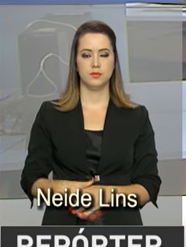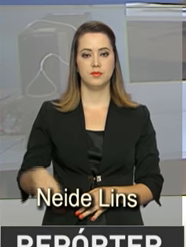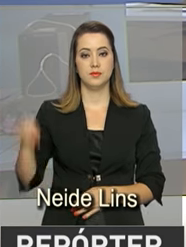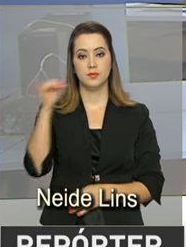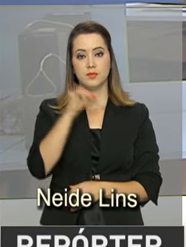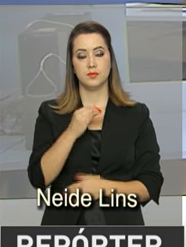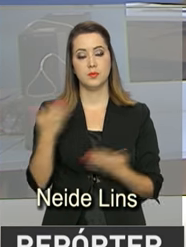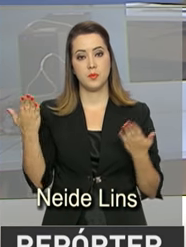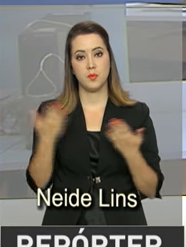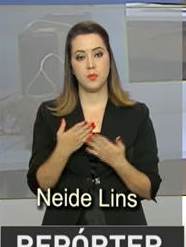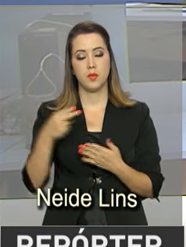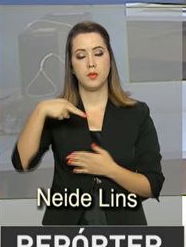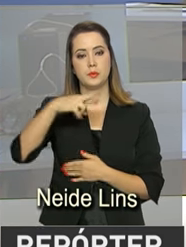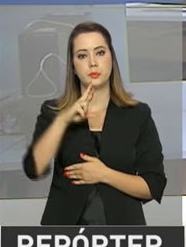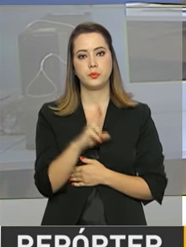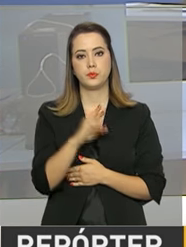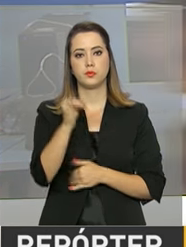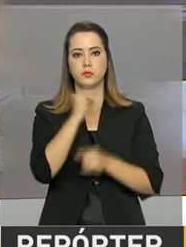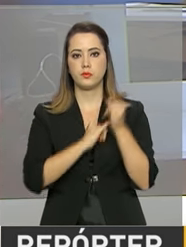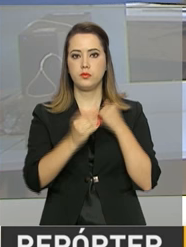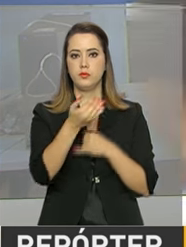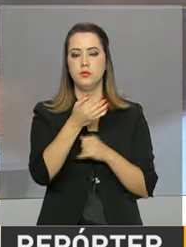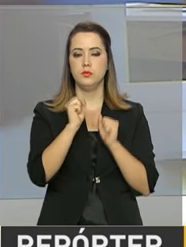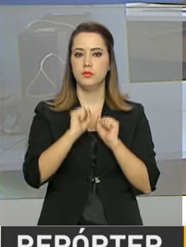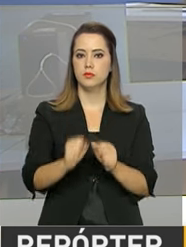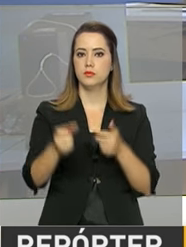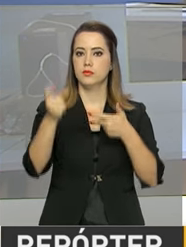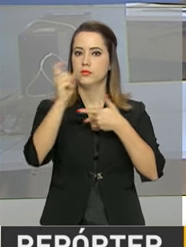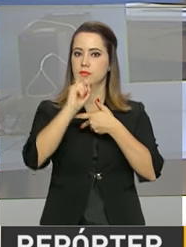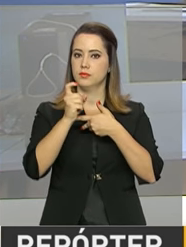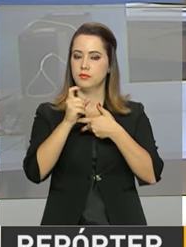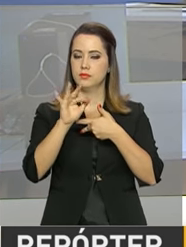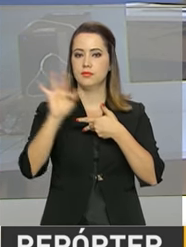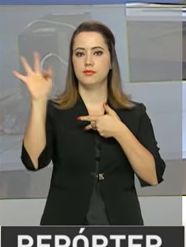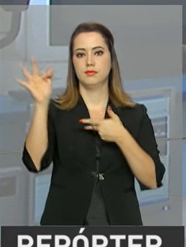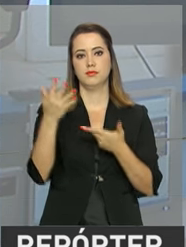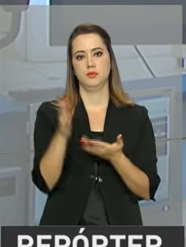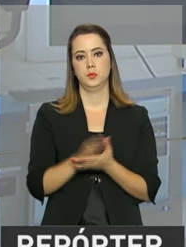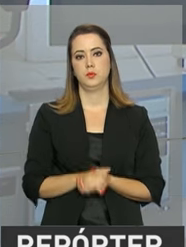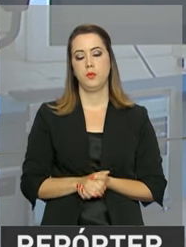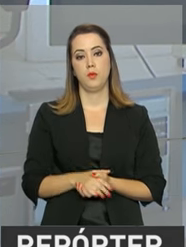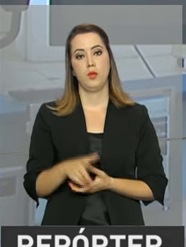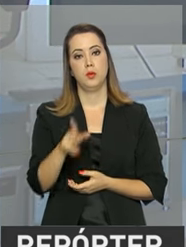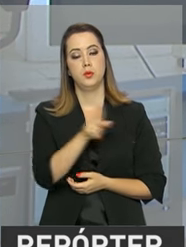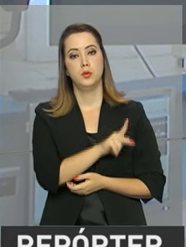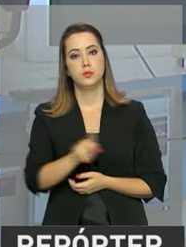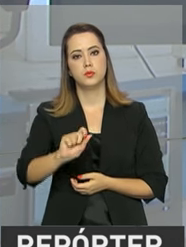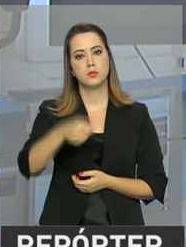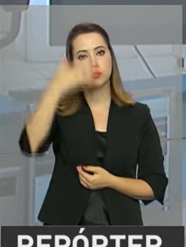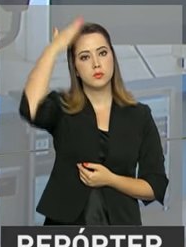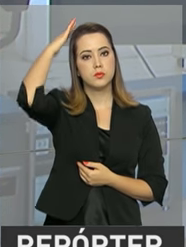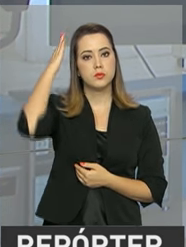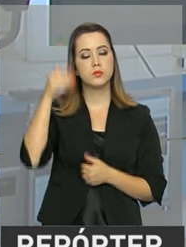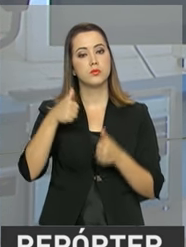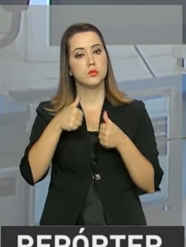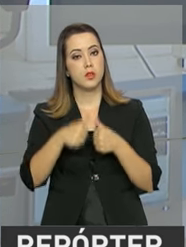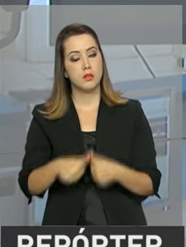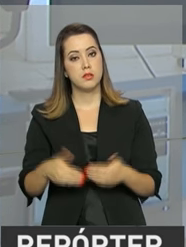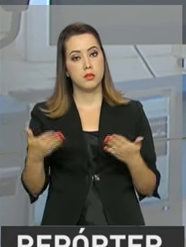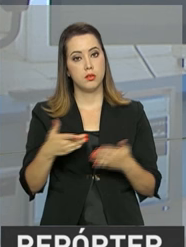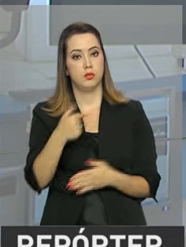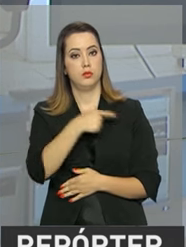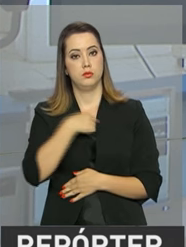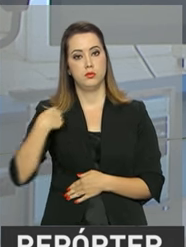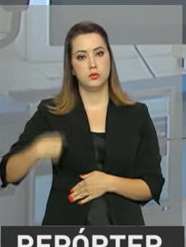Olá, estamos no ar com o repórter NBR e as notícias do Poder Executivo Federal. O presidente Michel Temer está na China para a reunião